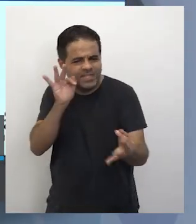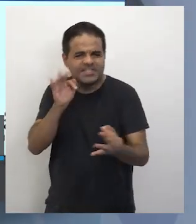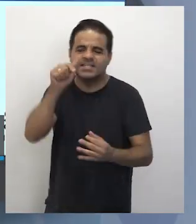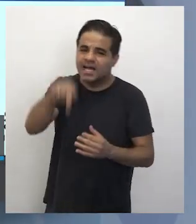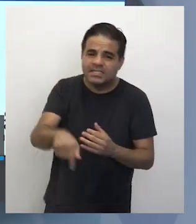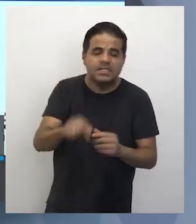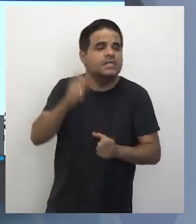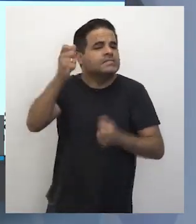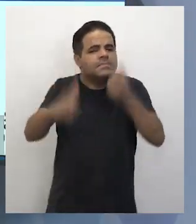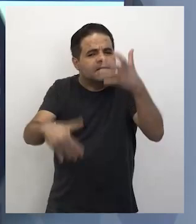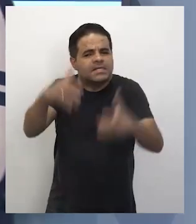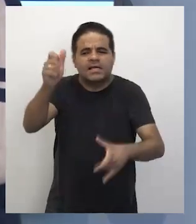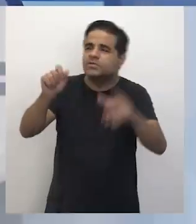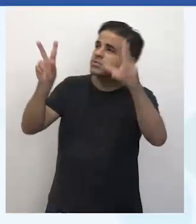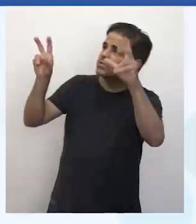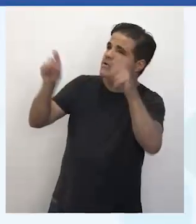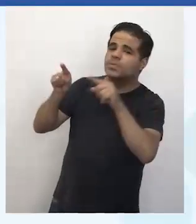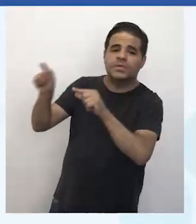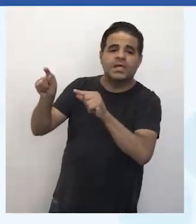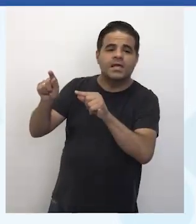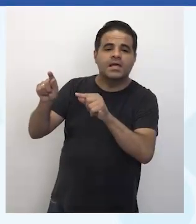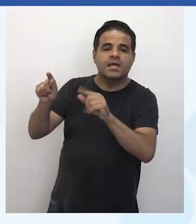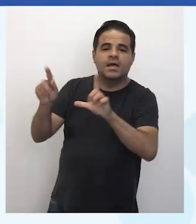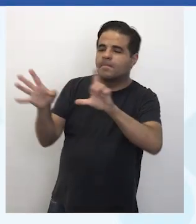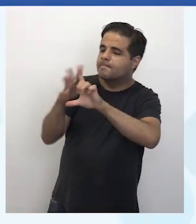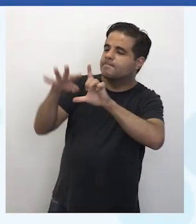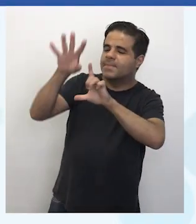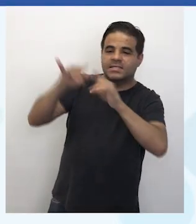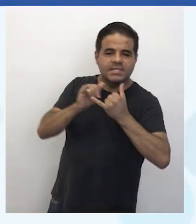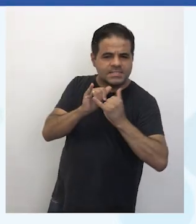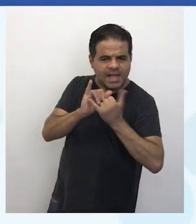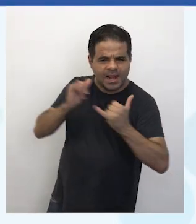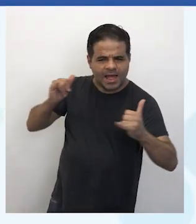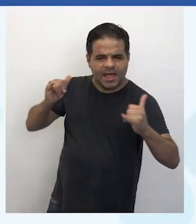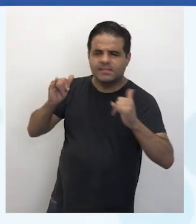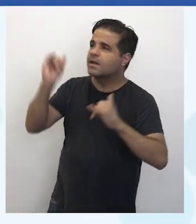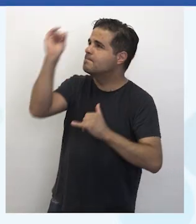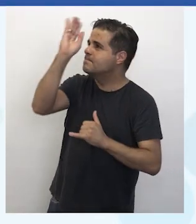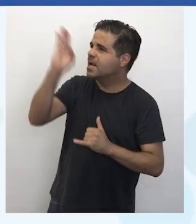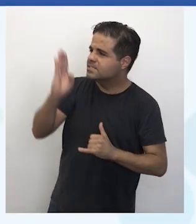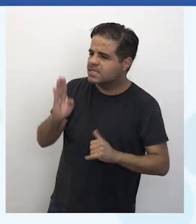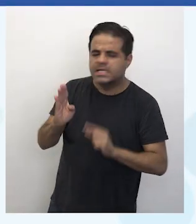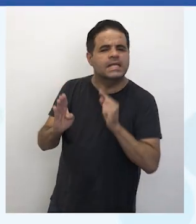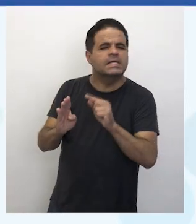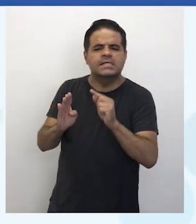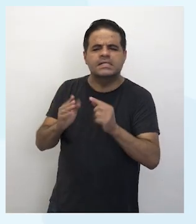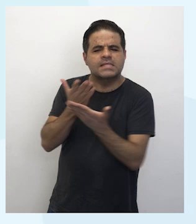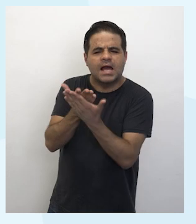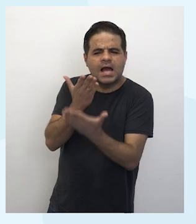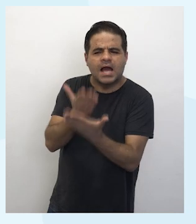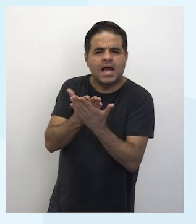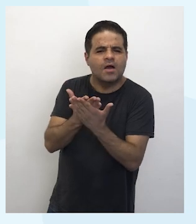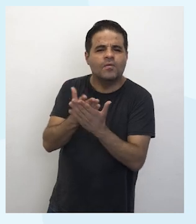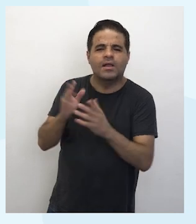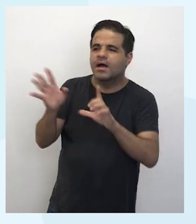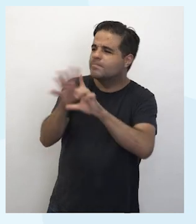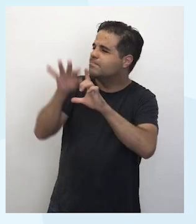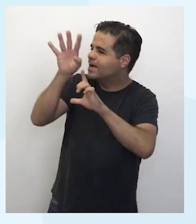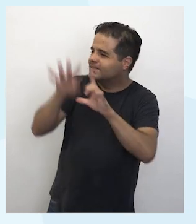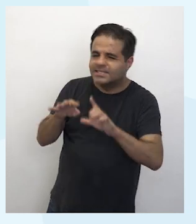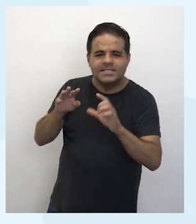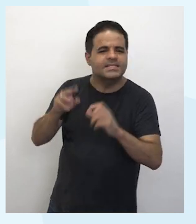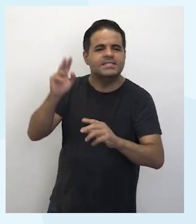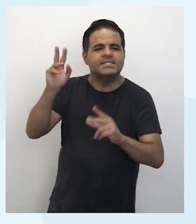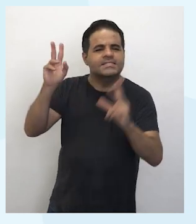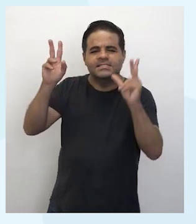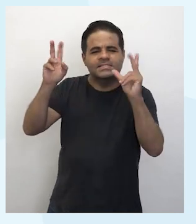pouquinho sobre a matriz elétrica brasileira. E aí, nessa aula sobre matriz elétrica brasileira, a gente vai discutir